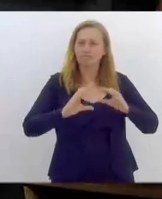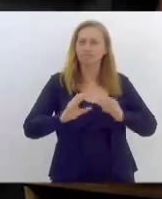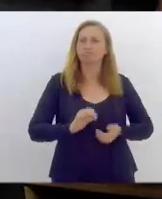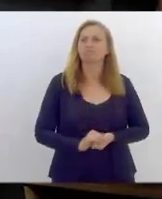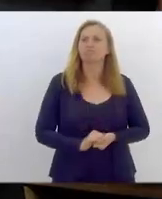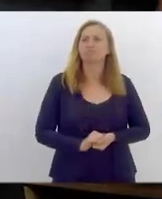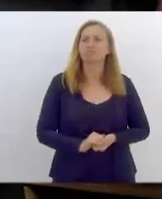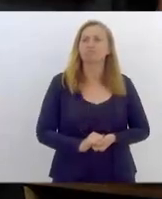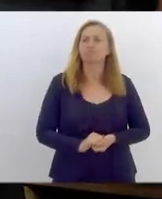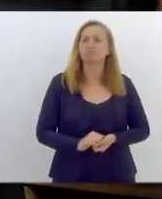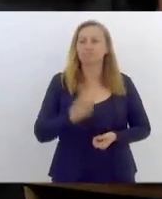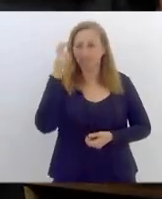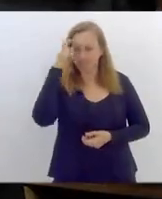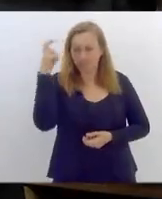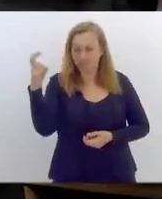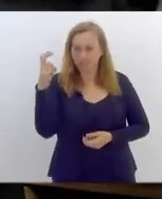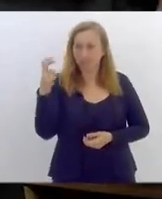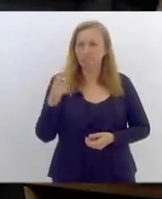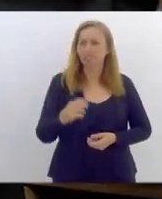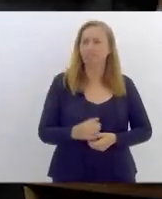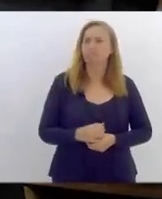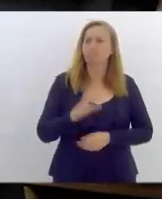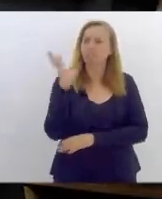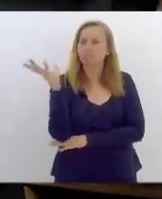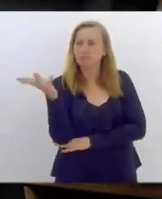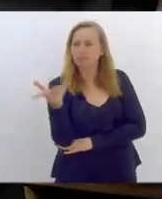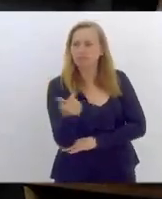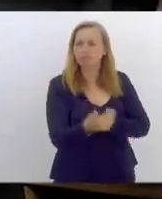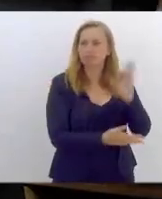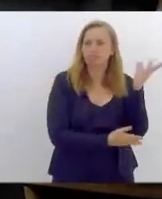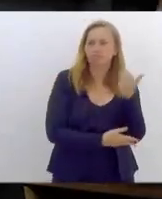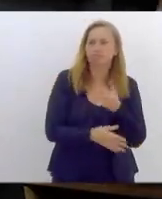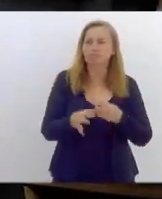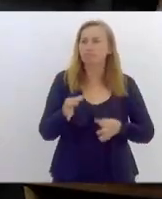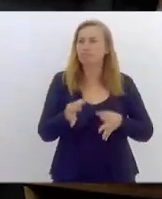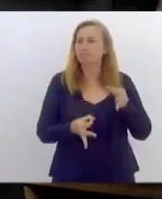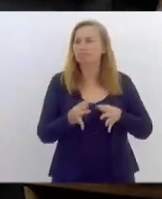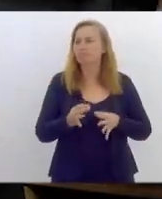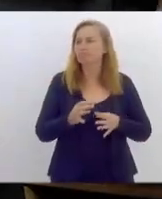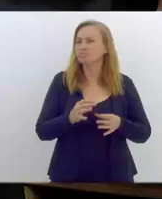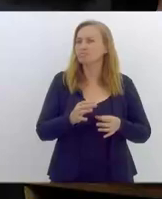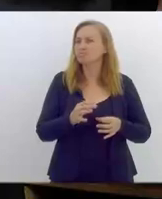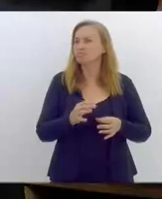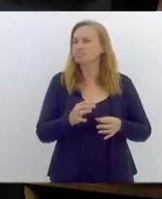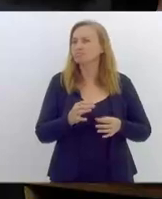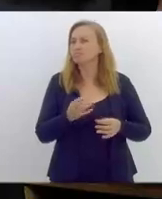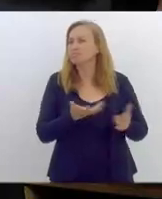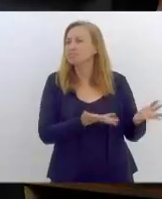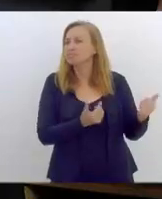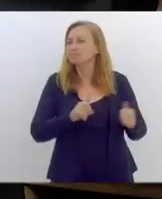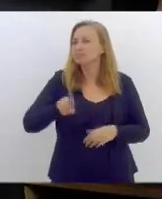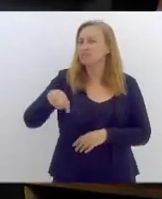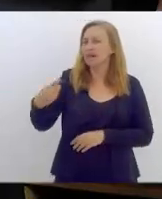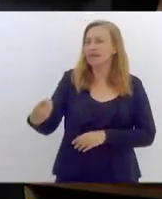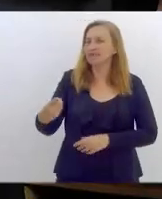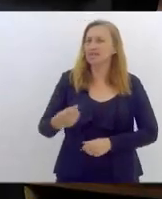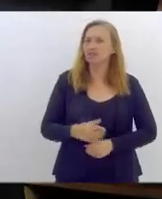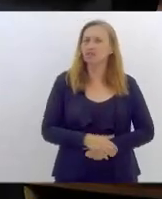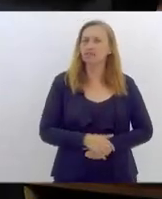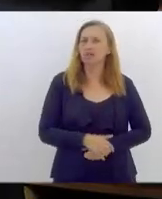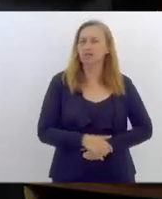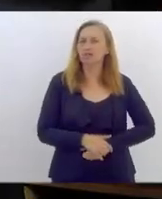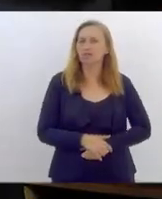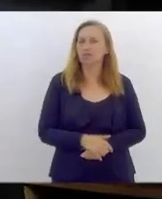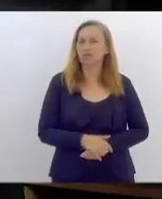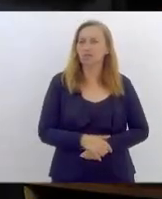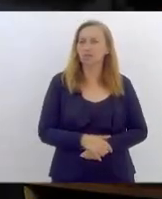identitárias, cultura, meio ambiente, juventude e outras que dialogam com os desafios impostos no